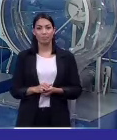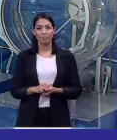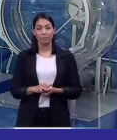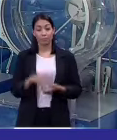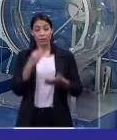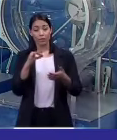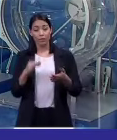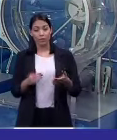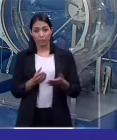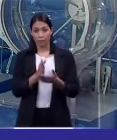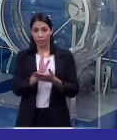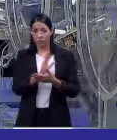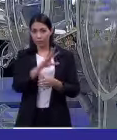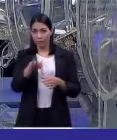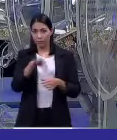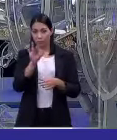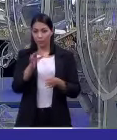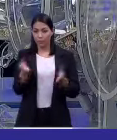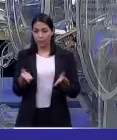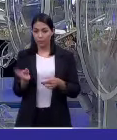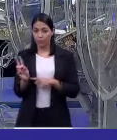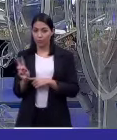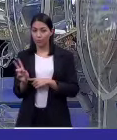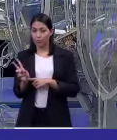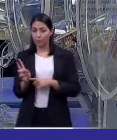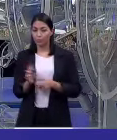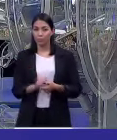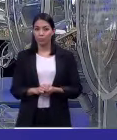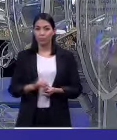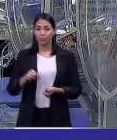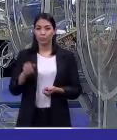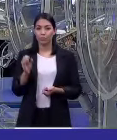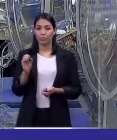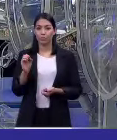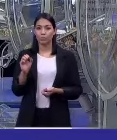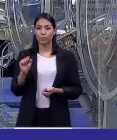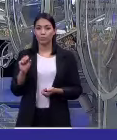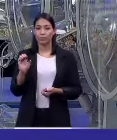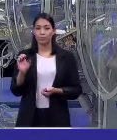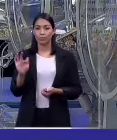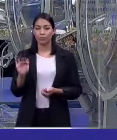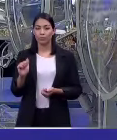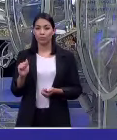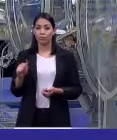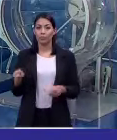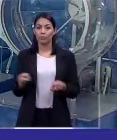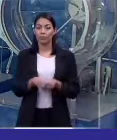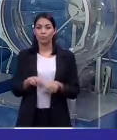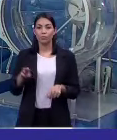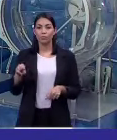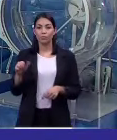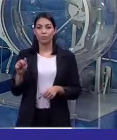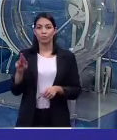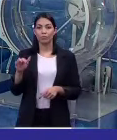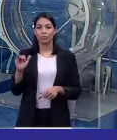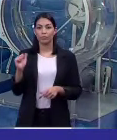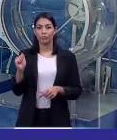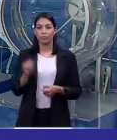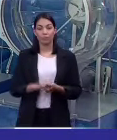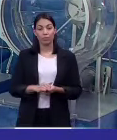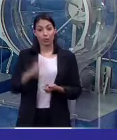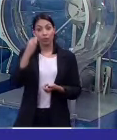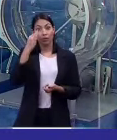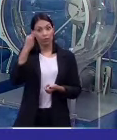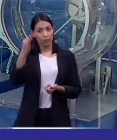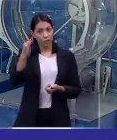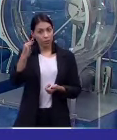este sorteio, contamos aqui com as auditoras populares, Josefa de Deus e Maria de Jesus, atentas a todos